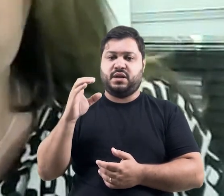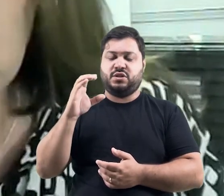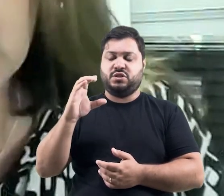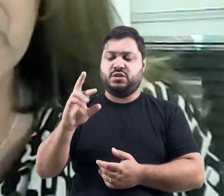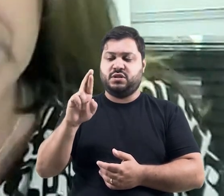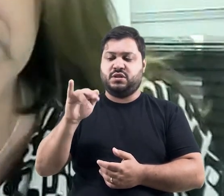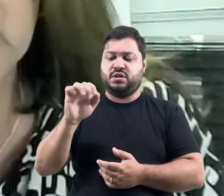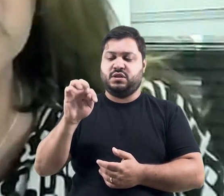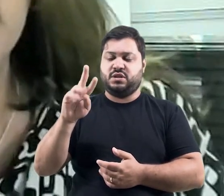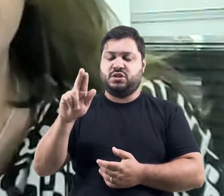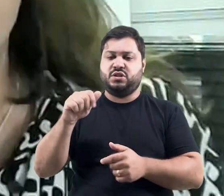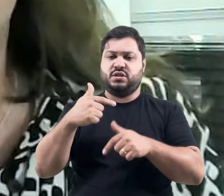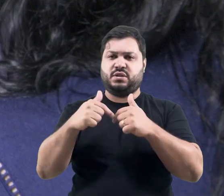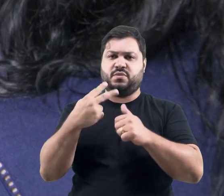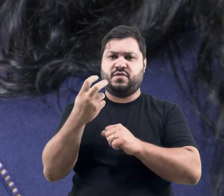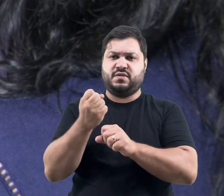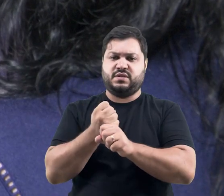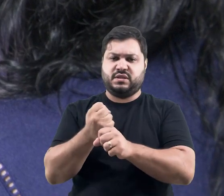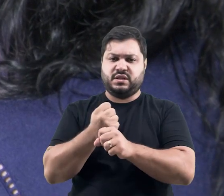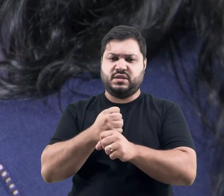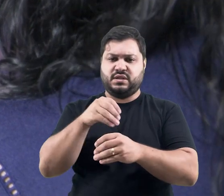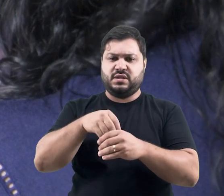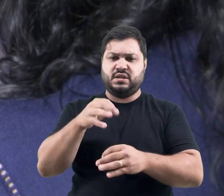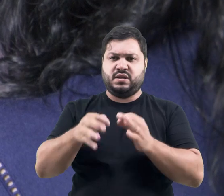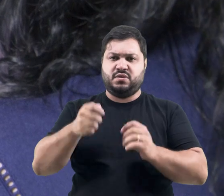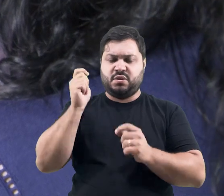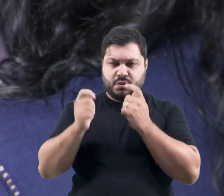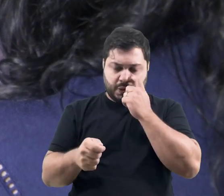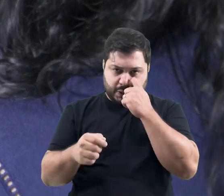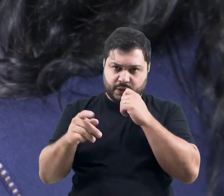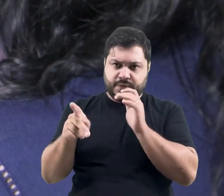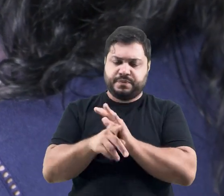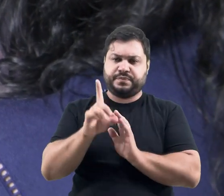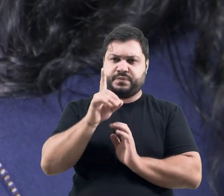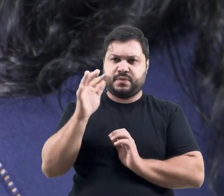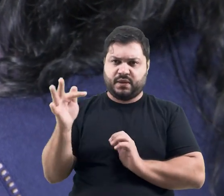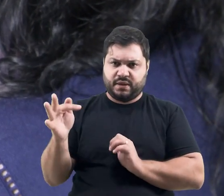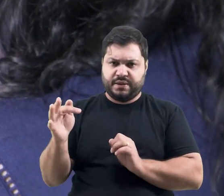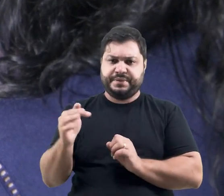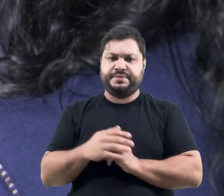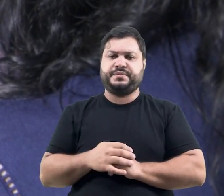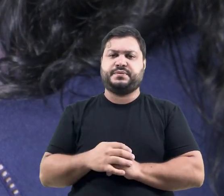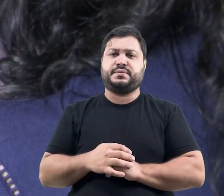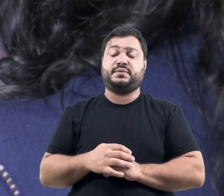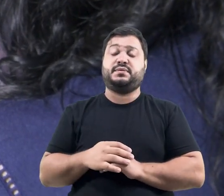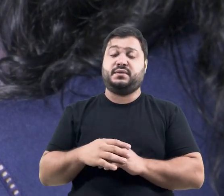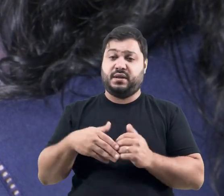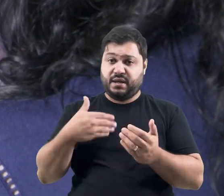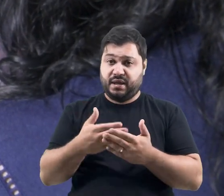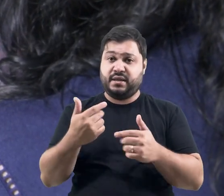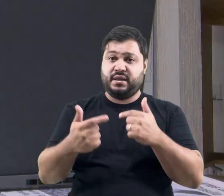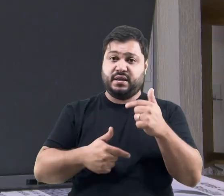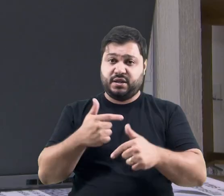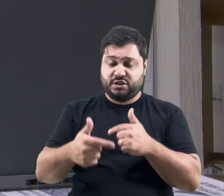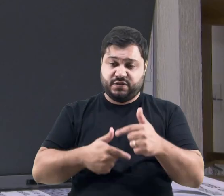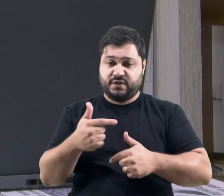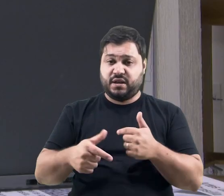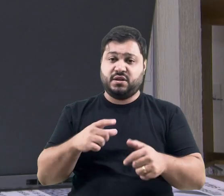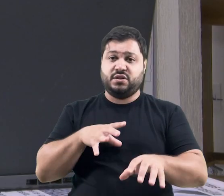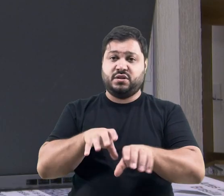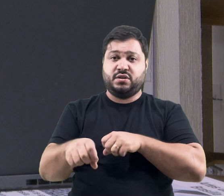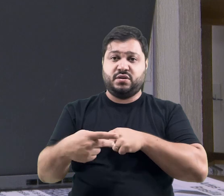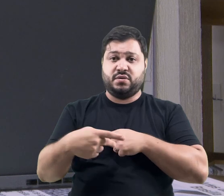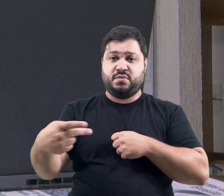Elizabeth Cristina Lins Baracá, que trabalhou 26 anos no Tribunal de Justiça do Distrito Federal e dos Territórios. Ainda